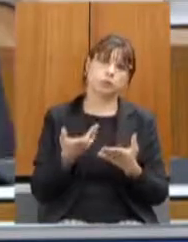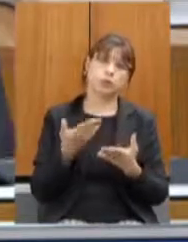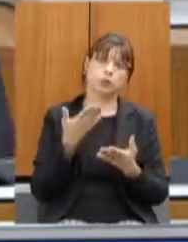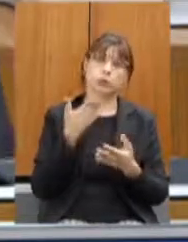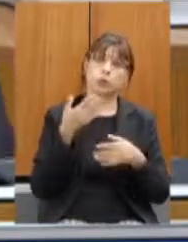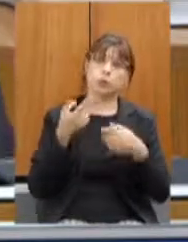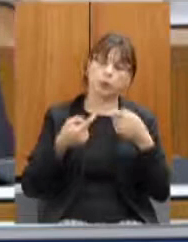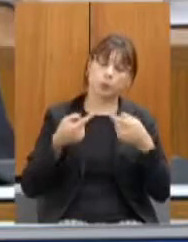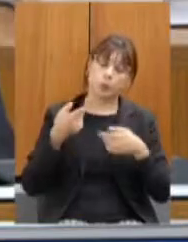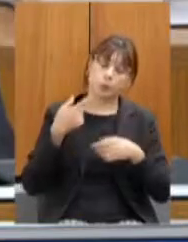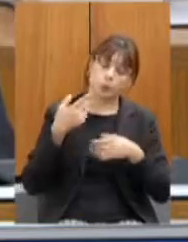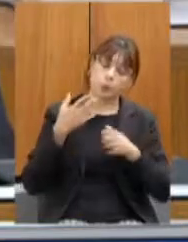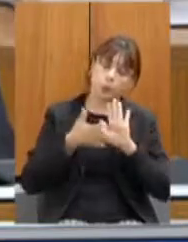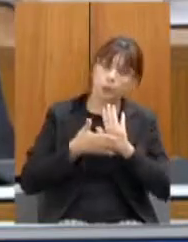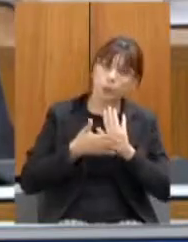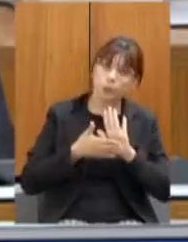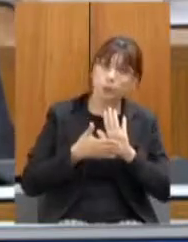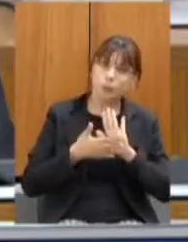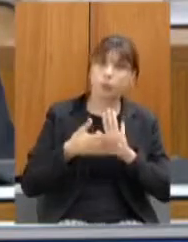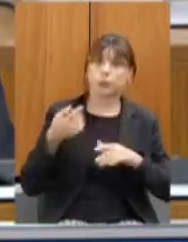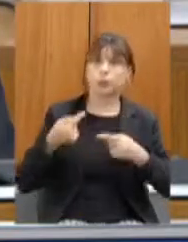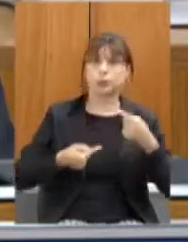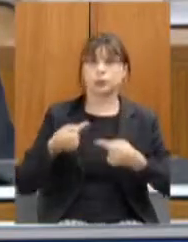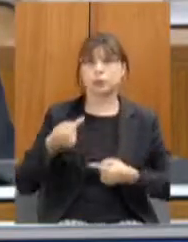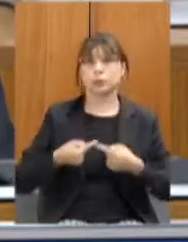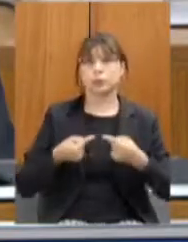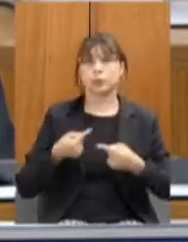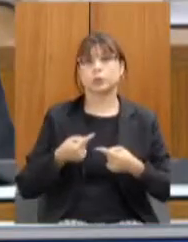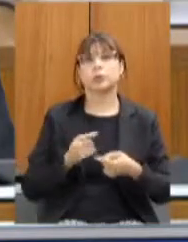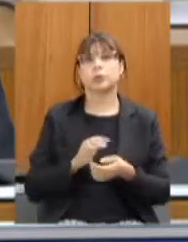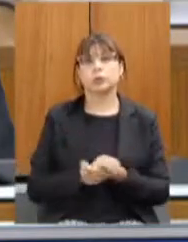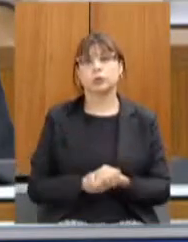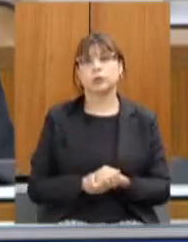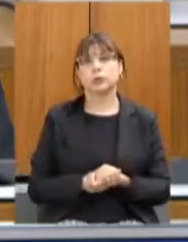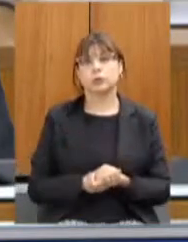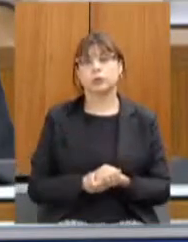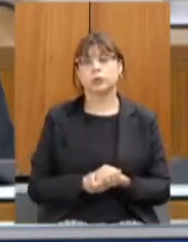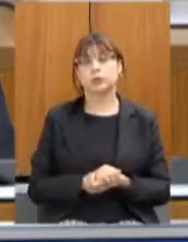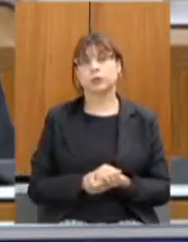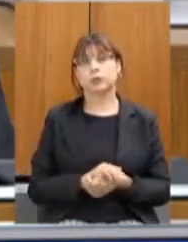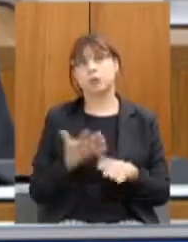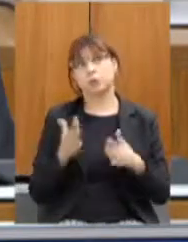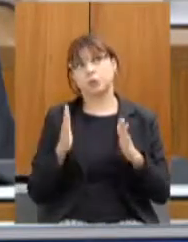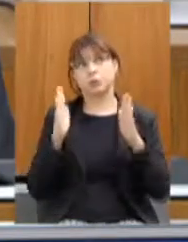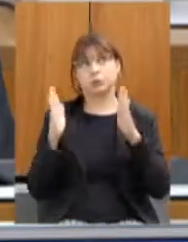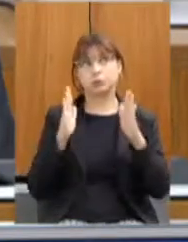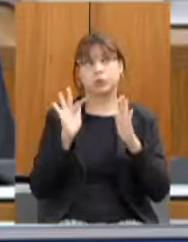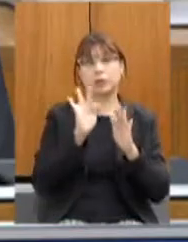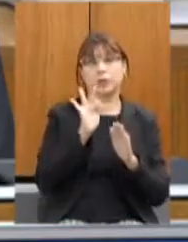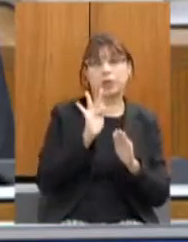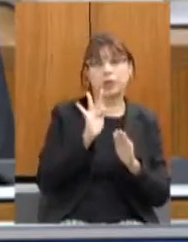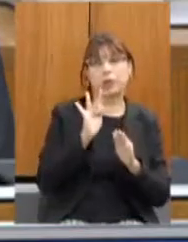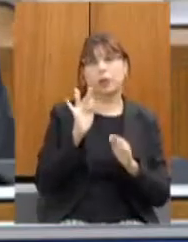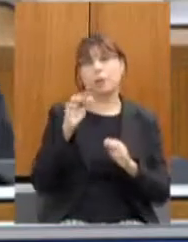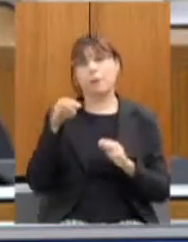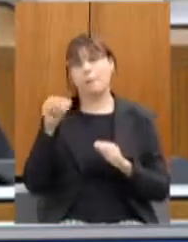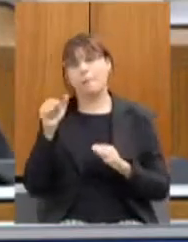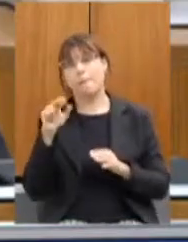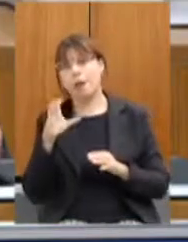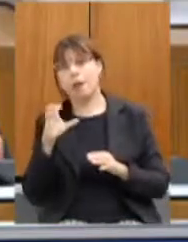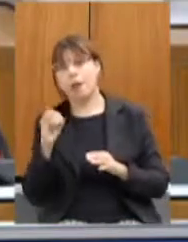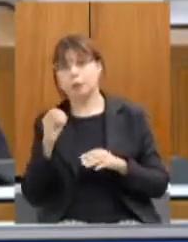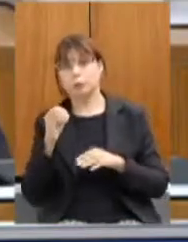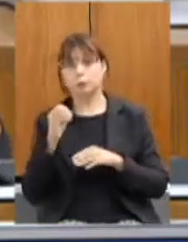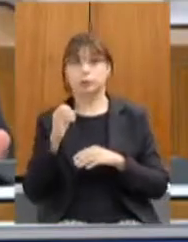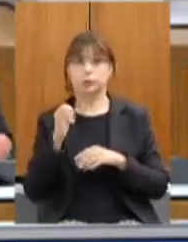proposta de política provavelmente dentro da nossa do nosso planejamento entre fevereiro e março e nós estamos alinhados